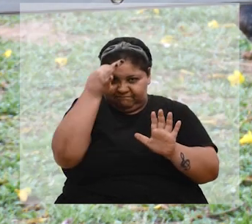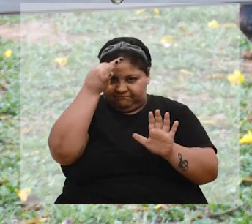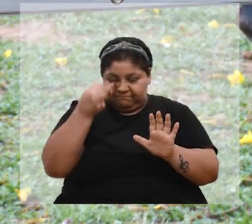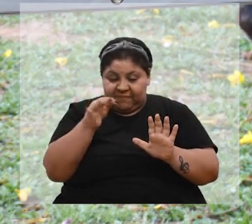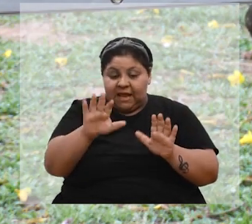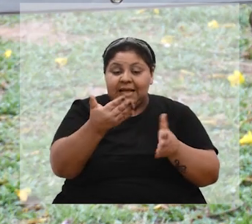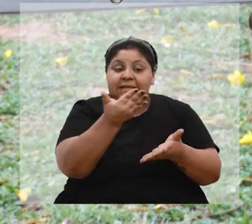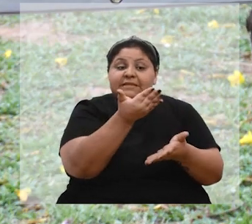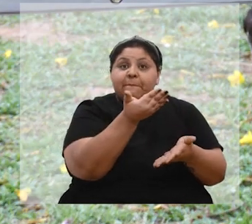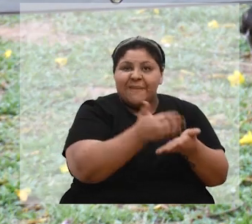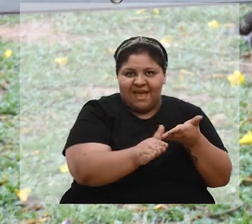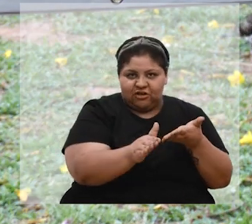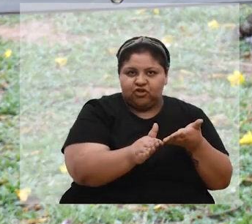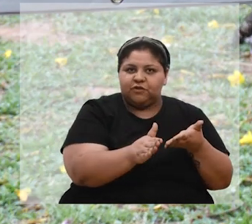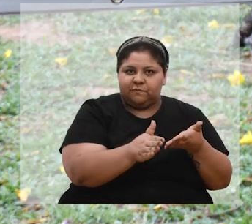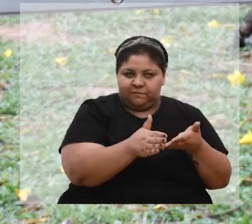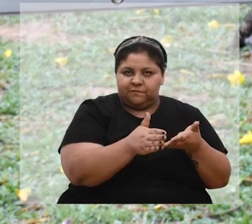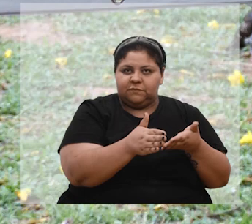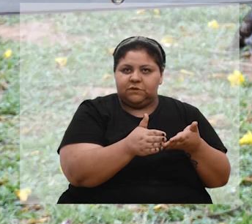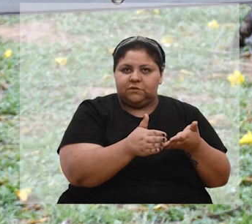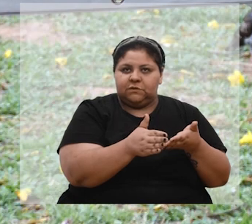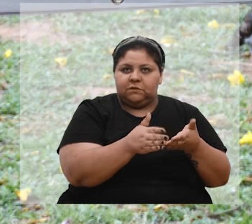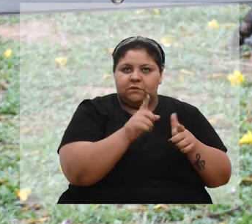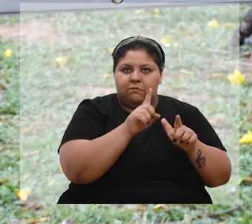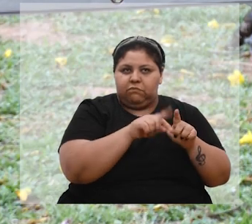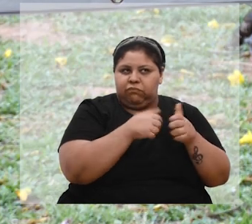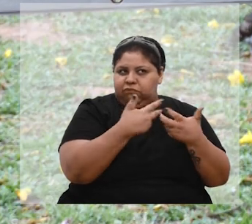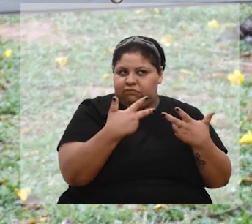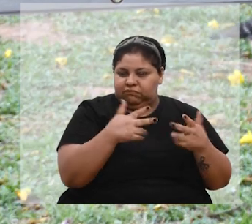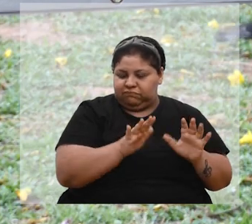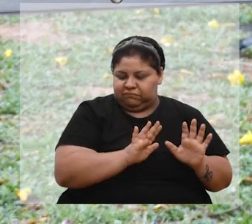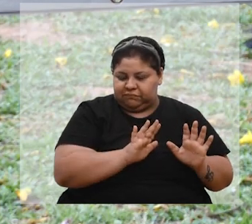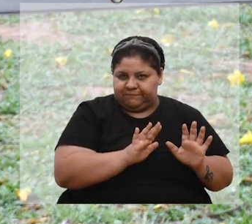sentido. Quando se perde alguma coisa,